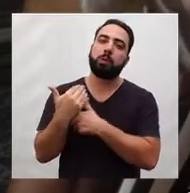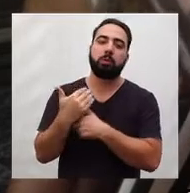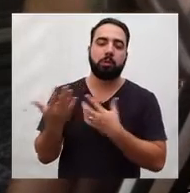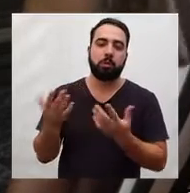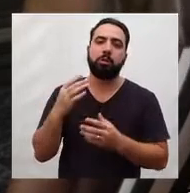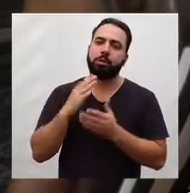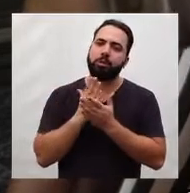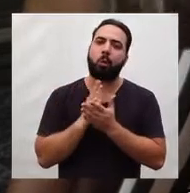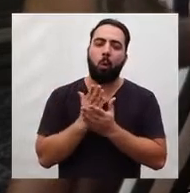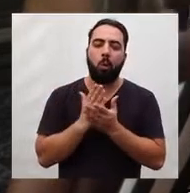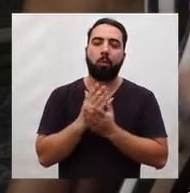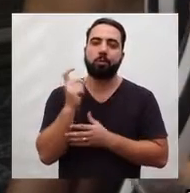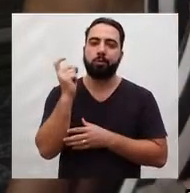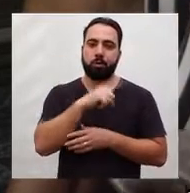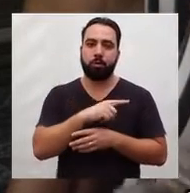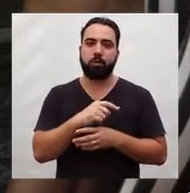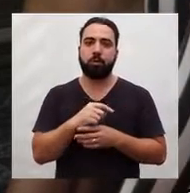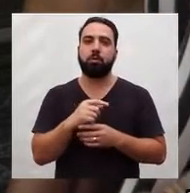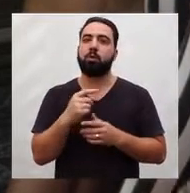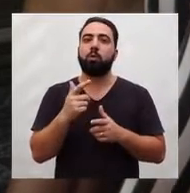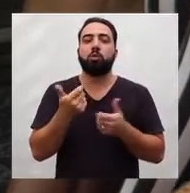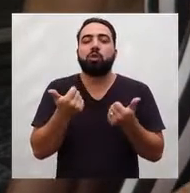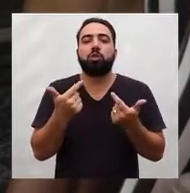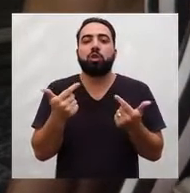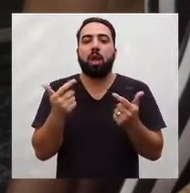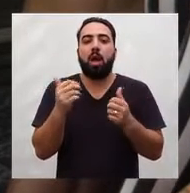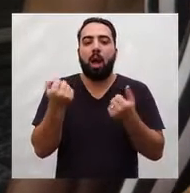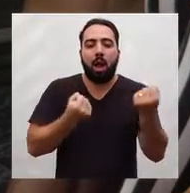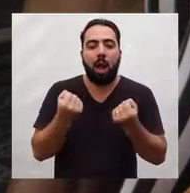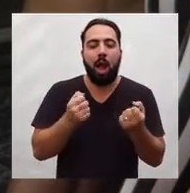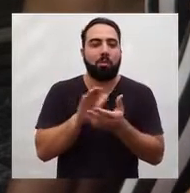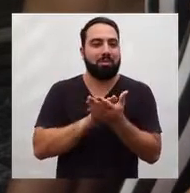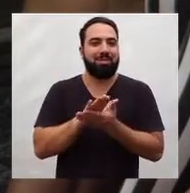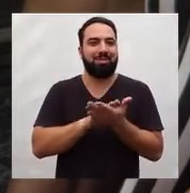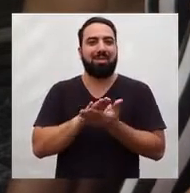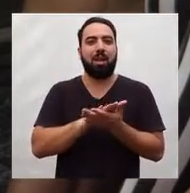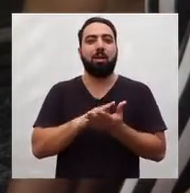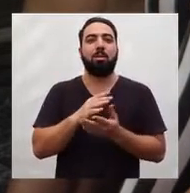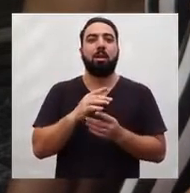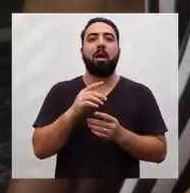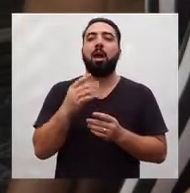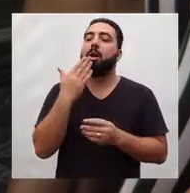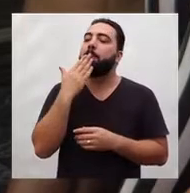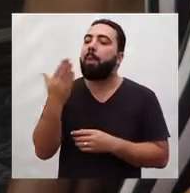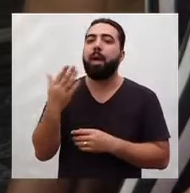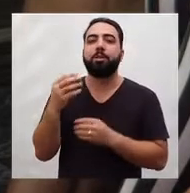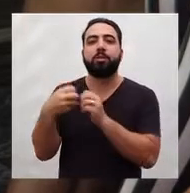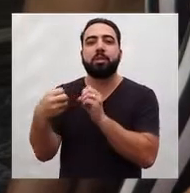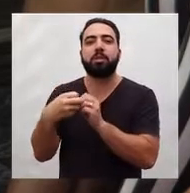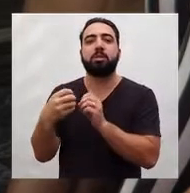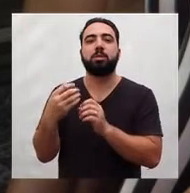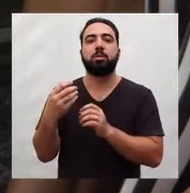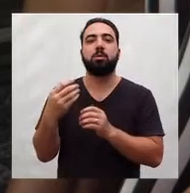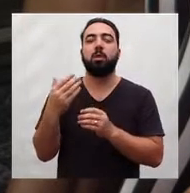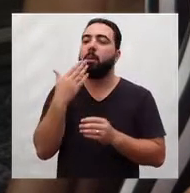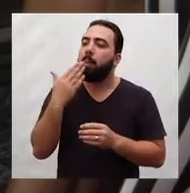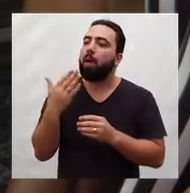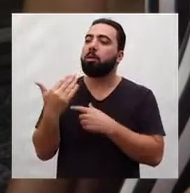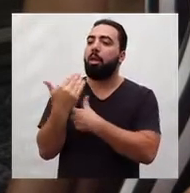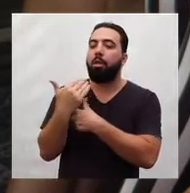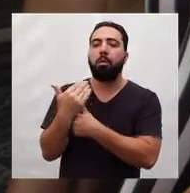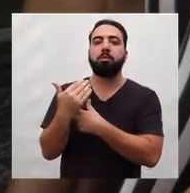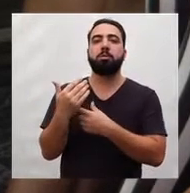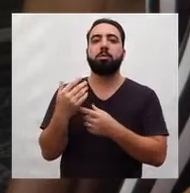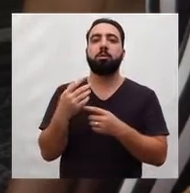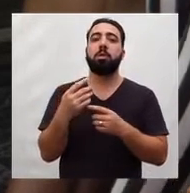ficava incômodo pra mim, entendeu? Porque eu não tinha carro, tipo assim... Aí tinha que pedir um vizinho para poder estar levando,